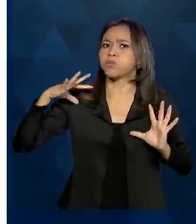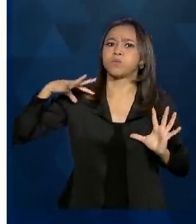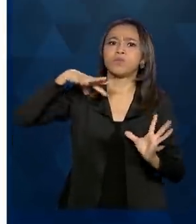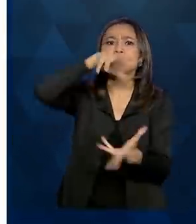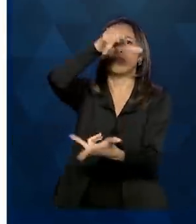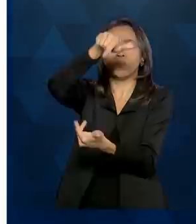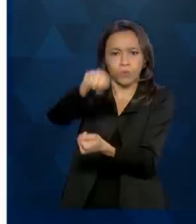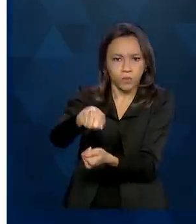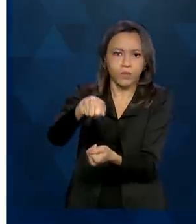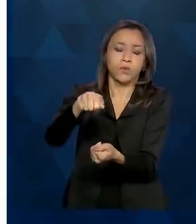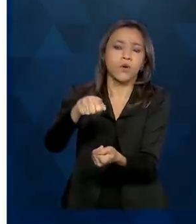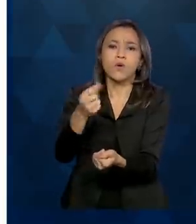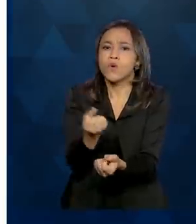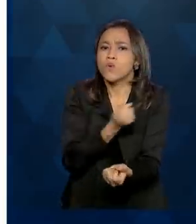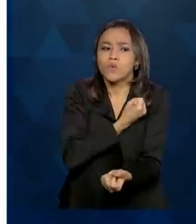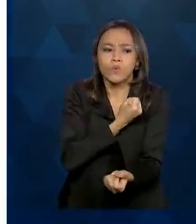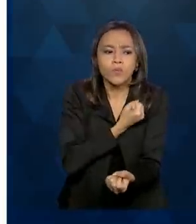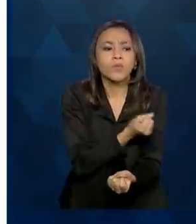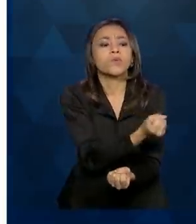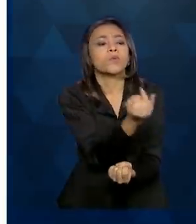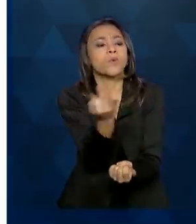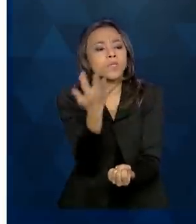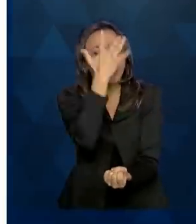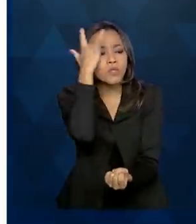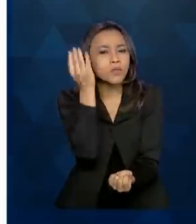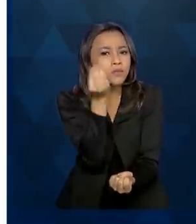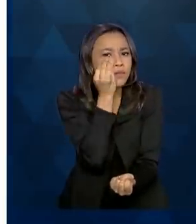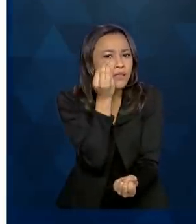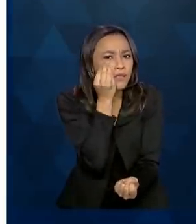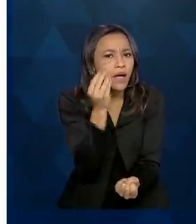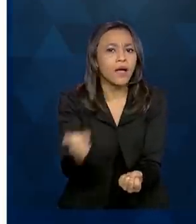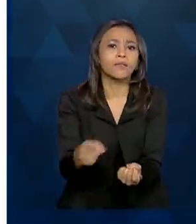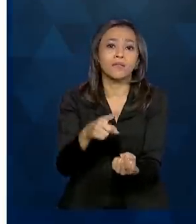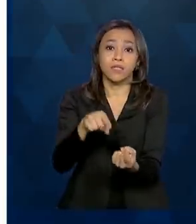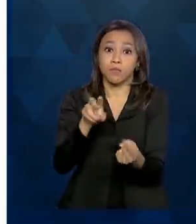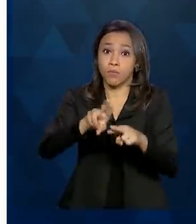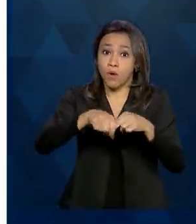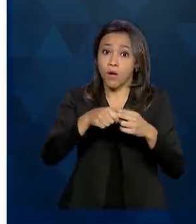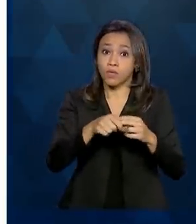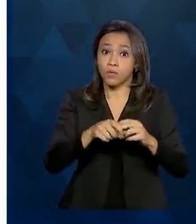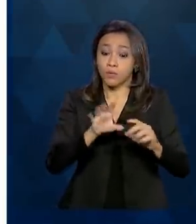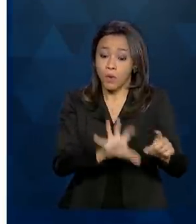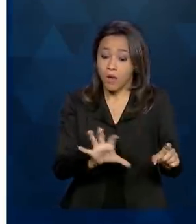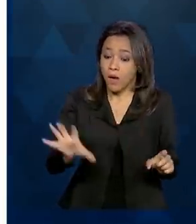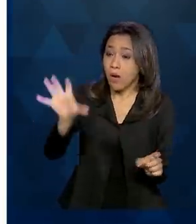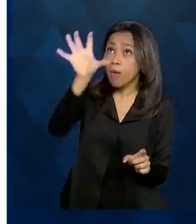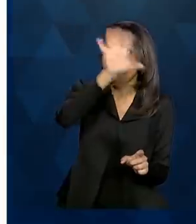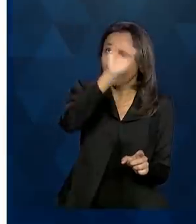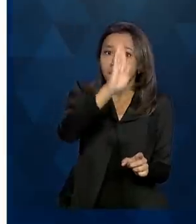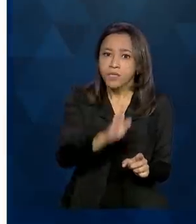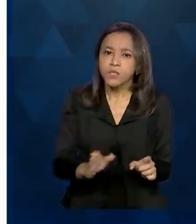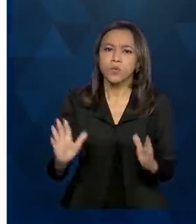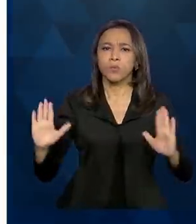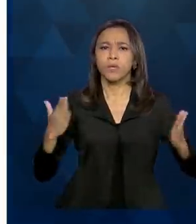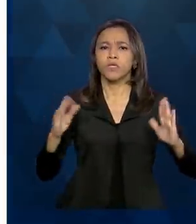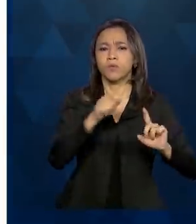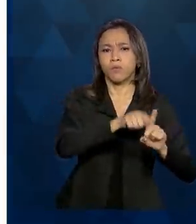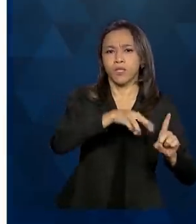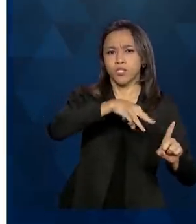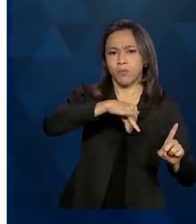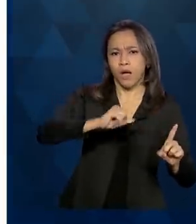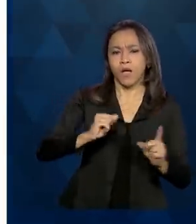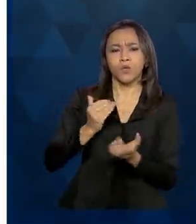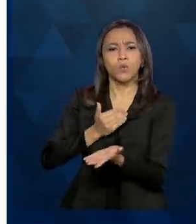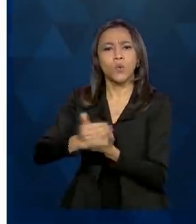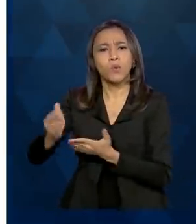aspectos, no número de pessoas testadas e também na abrangência geográfica. As fases foram realizadas no meio de maio, começo